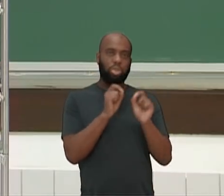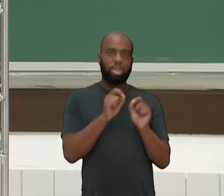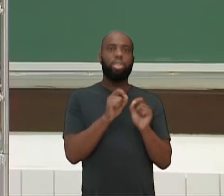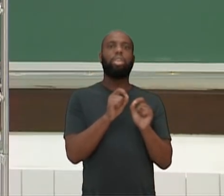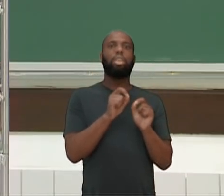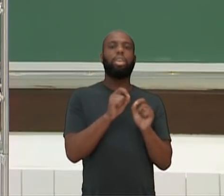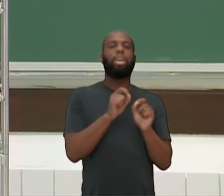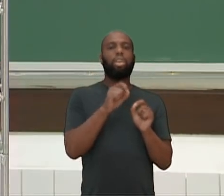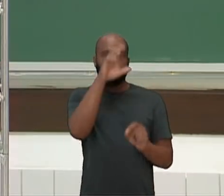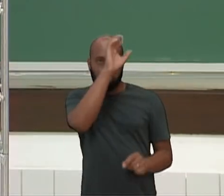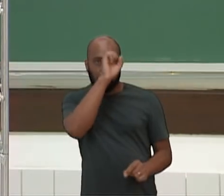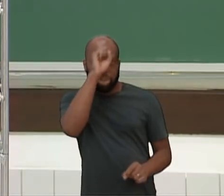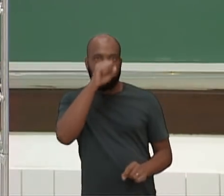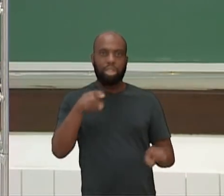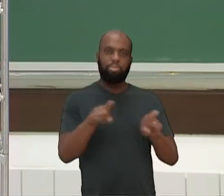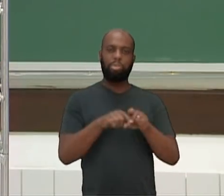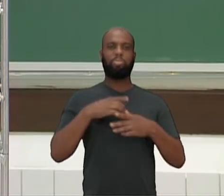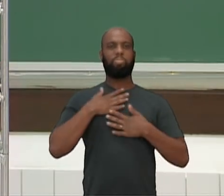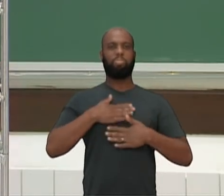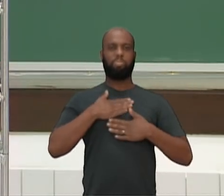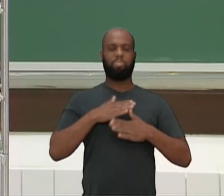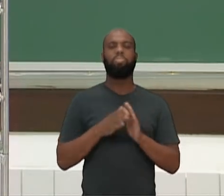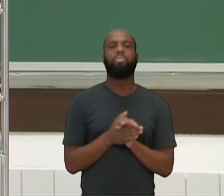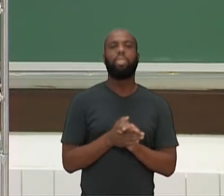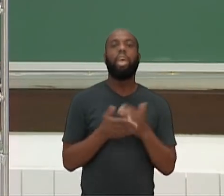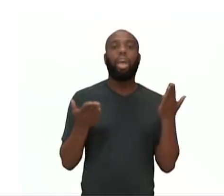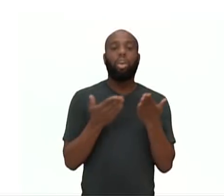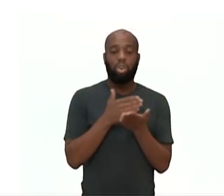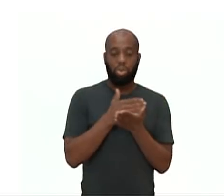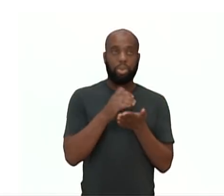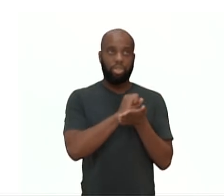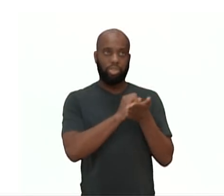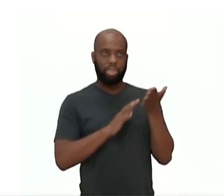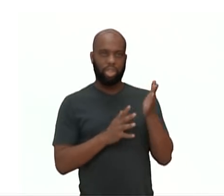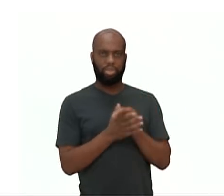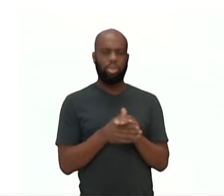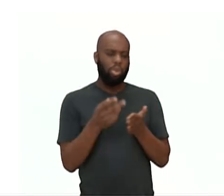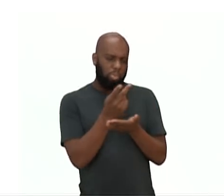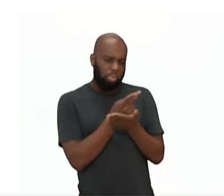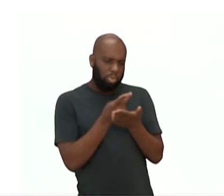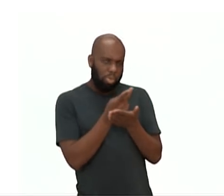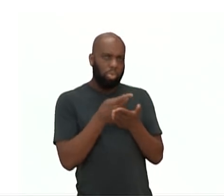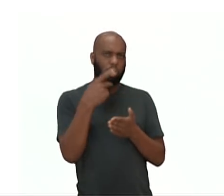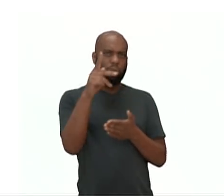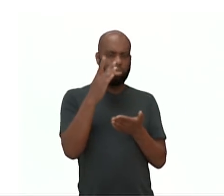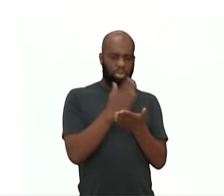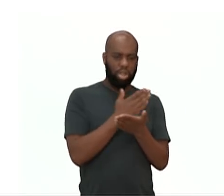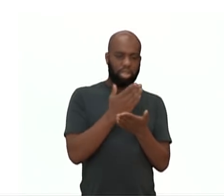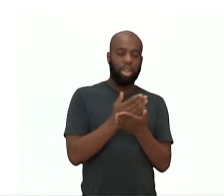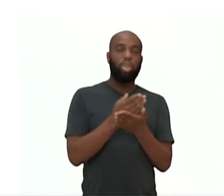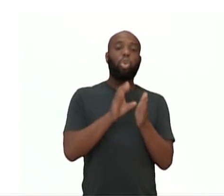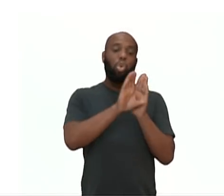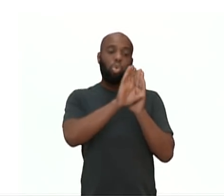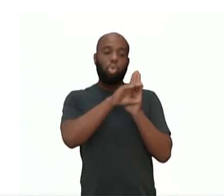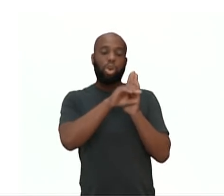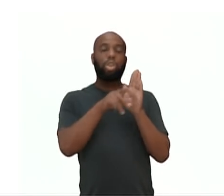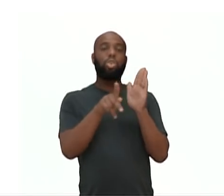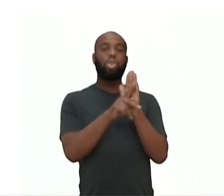lá. Vamos começar com uma atividade, né? Procure em seu caderno a definição de lúdico